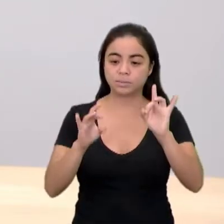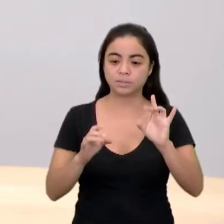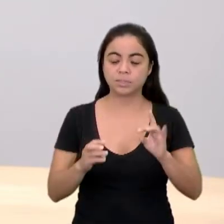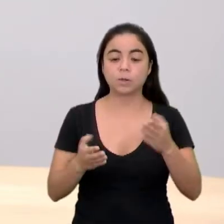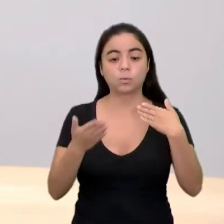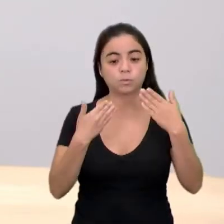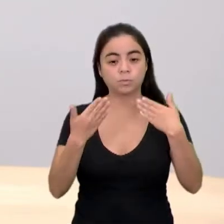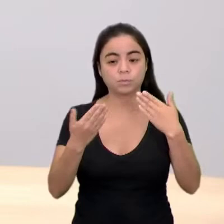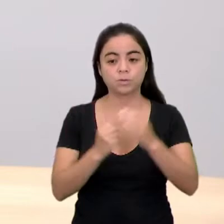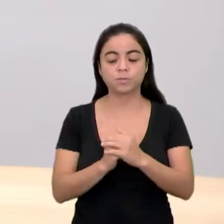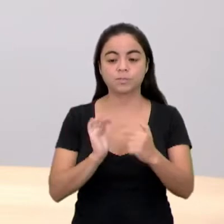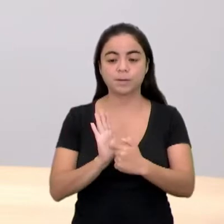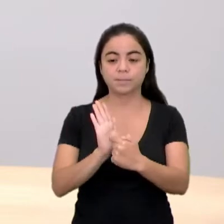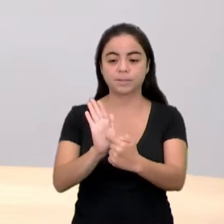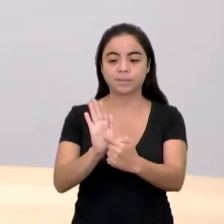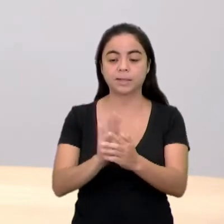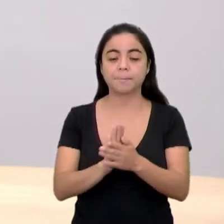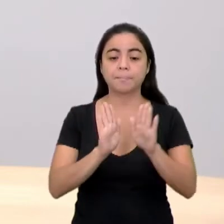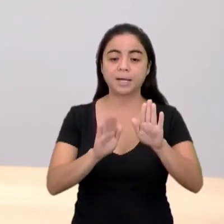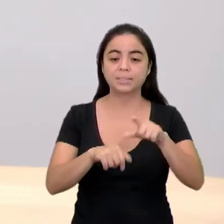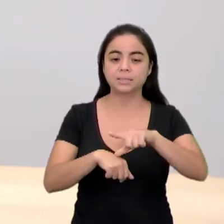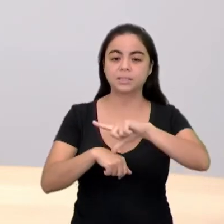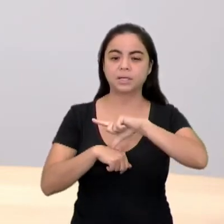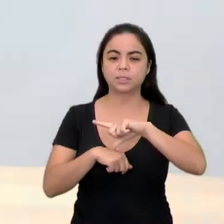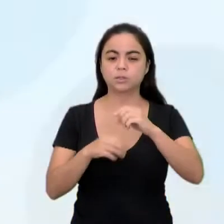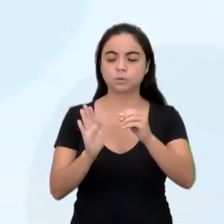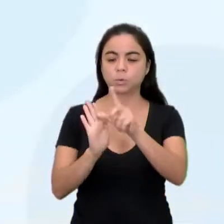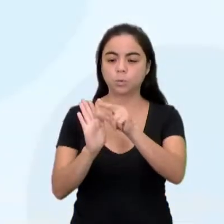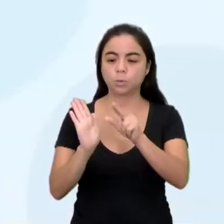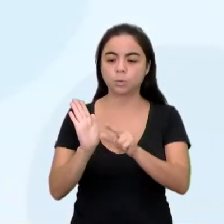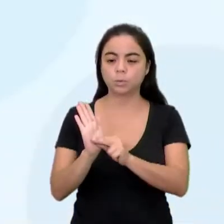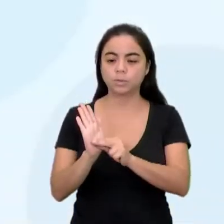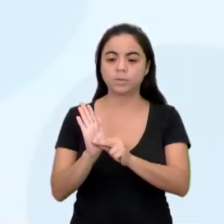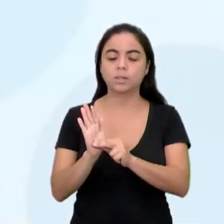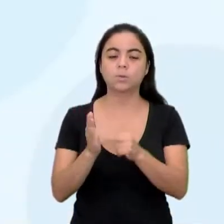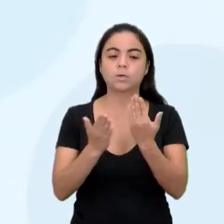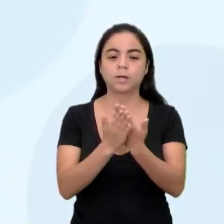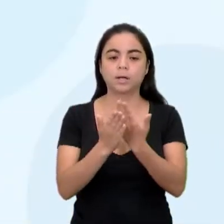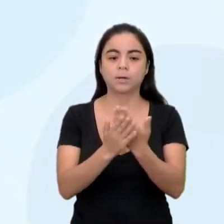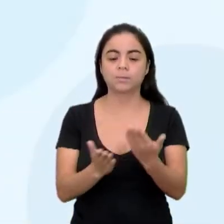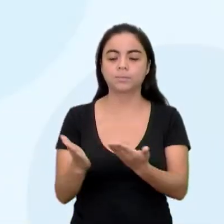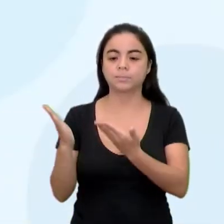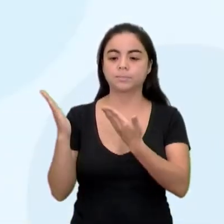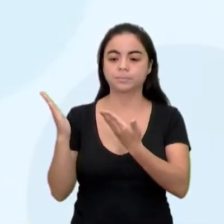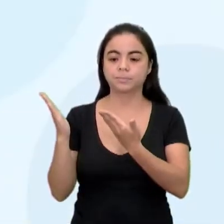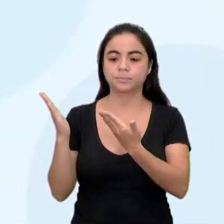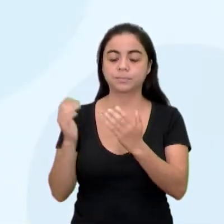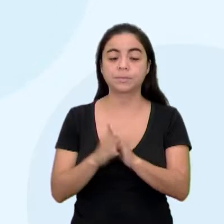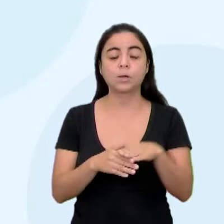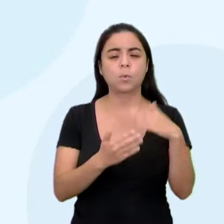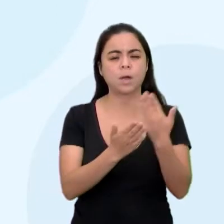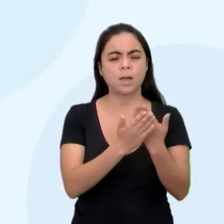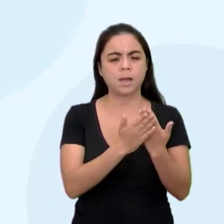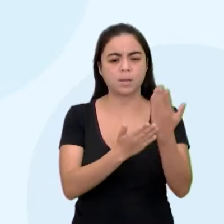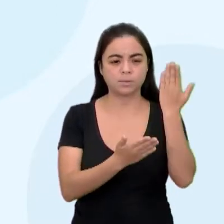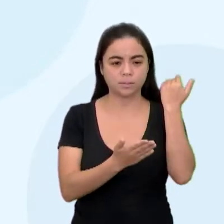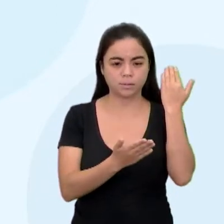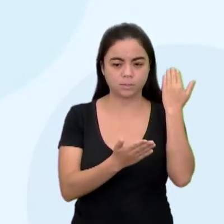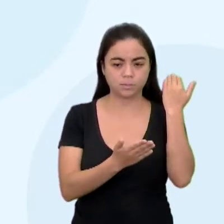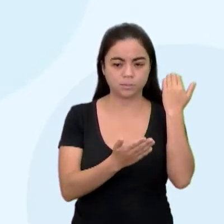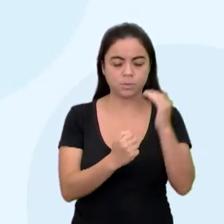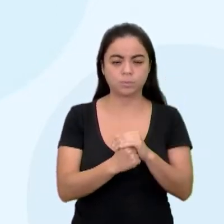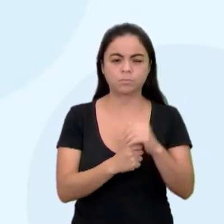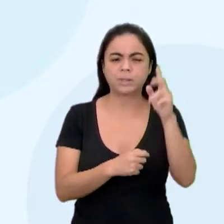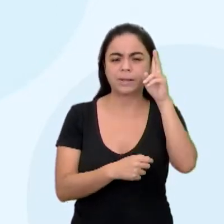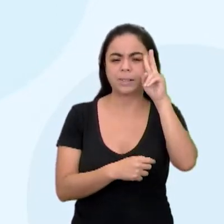daqui a pouco, a gente vai apresentar. Antes eu quero falar sobre o conteúdo da aula. Então, os conteúdos da aula são esses aí, ó. Vamos retomar um pouquinho a aula anterior para lembrar o